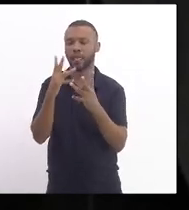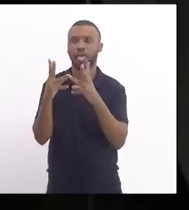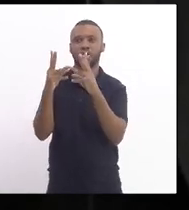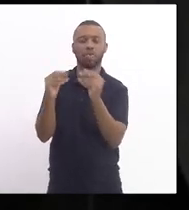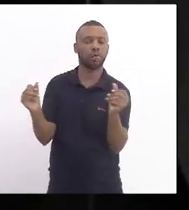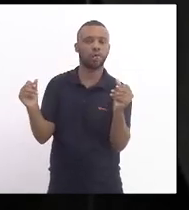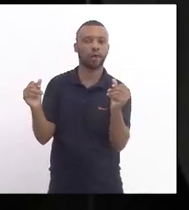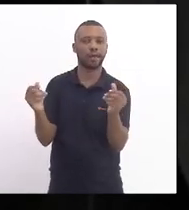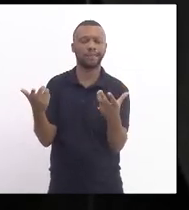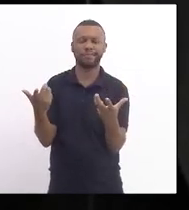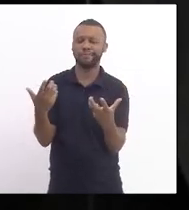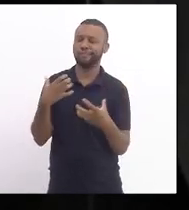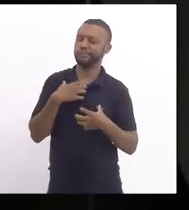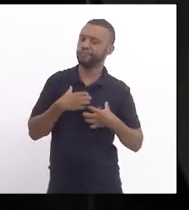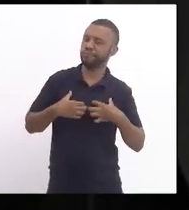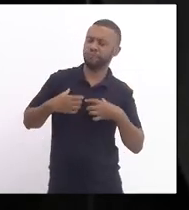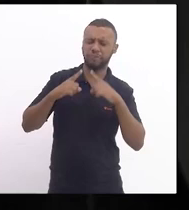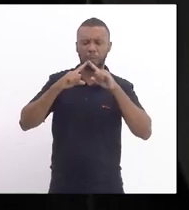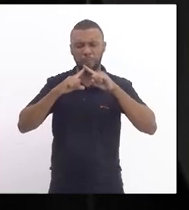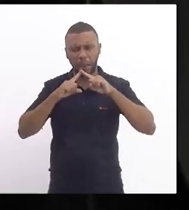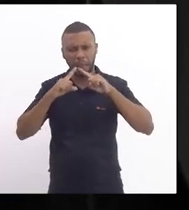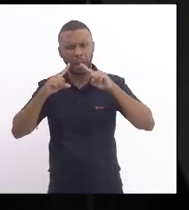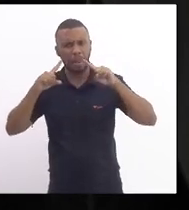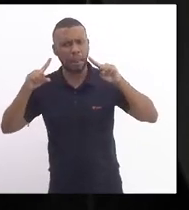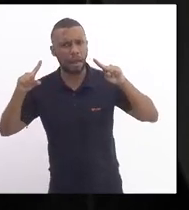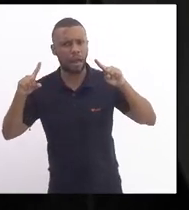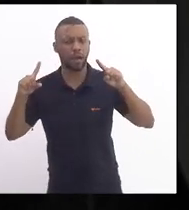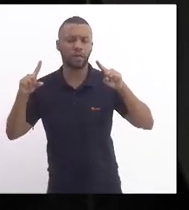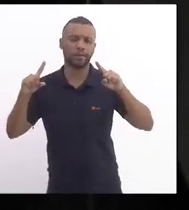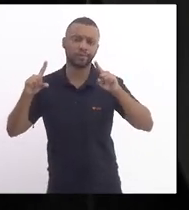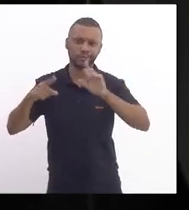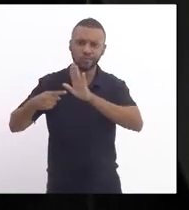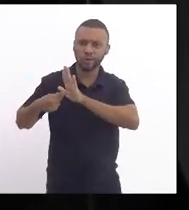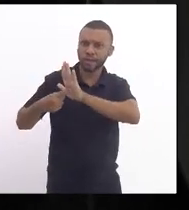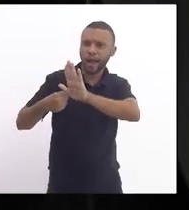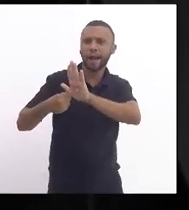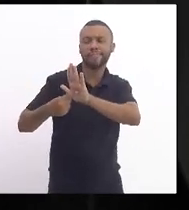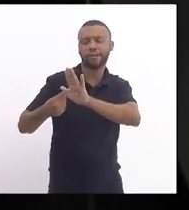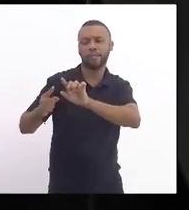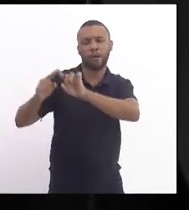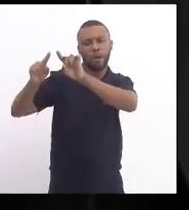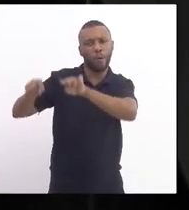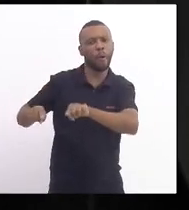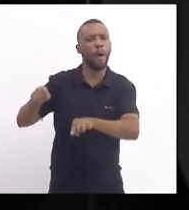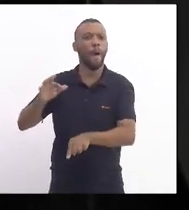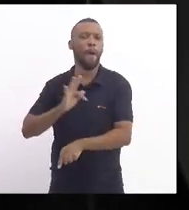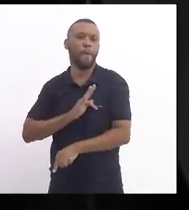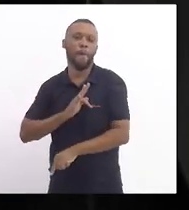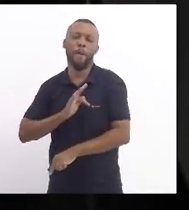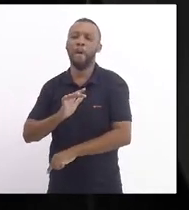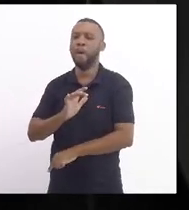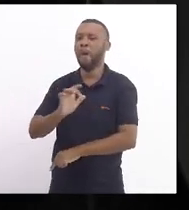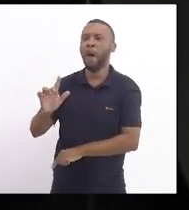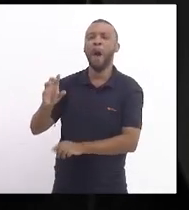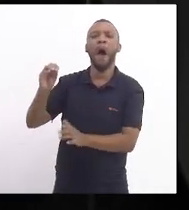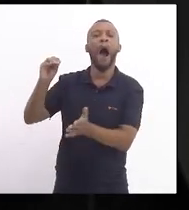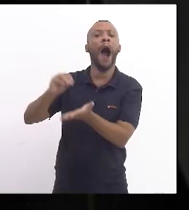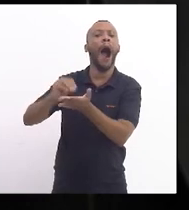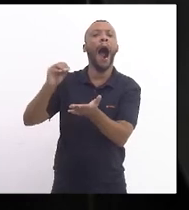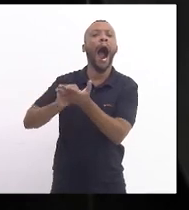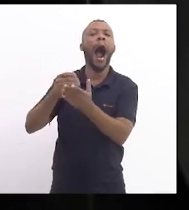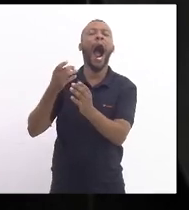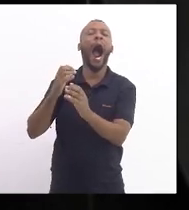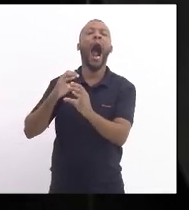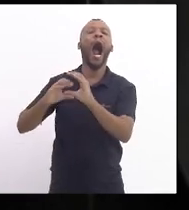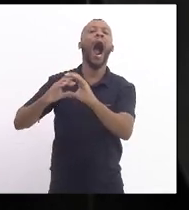insatisfação que era trazido pelos policiais civis pela ausência de